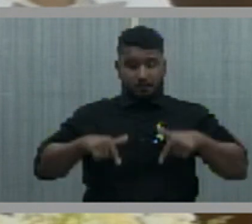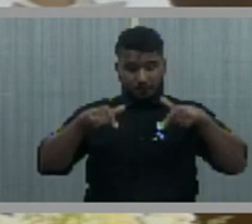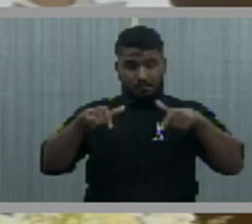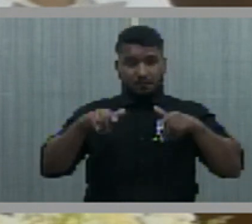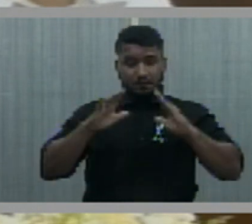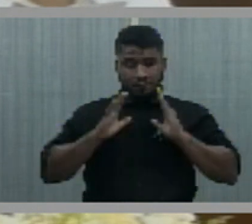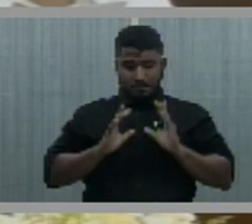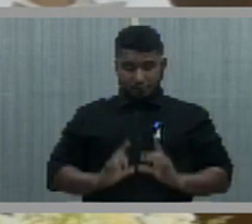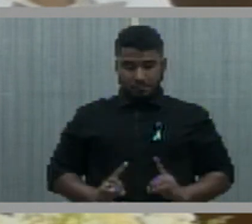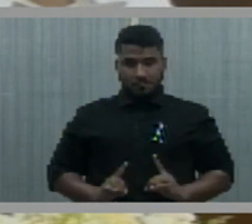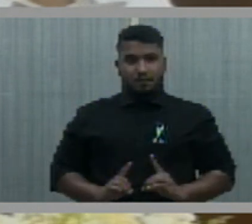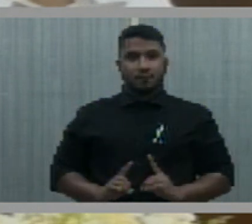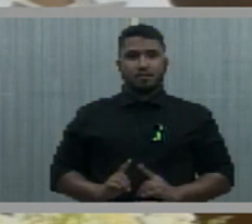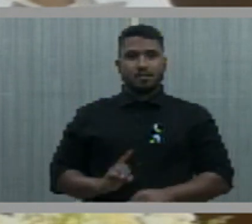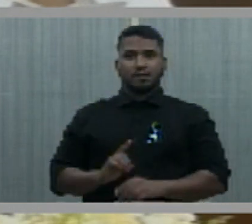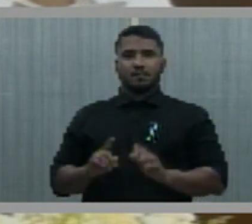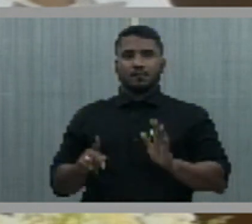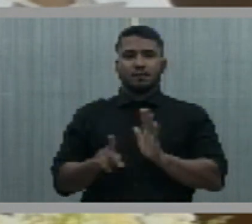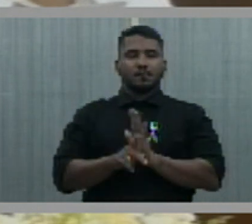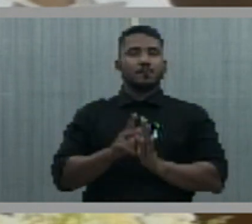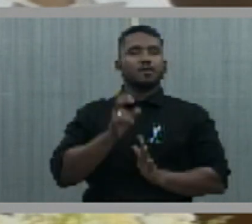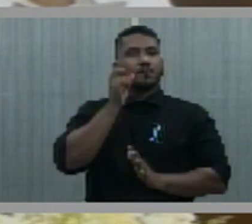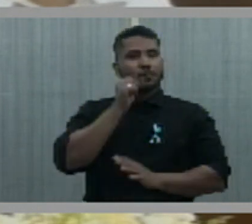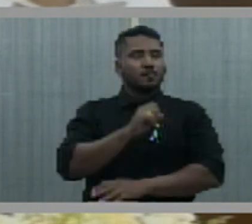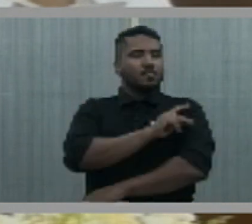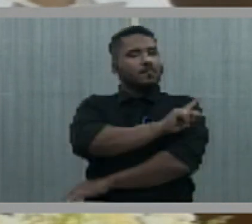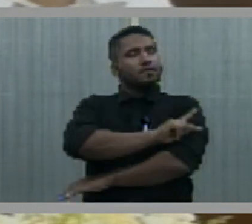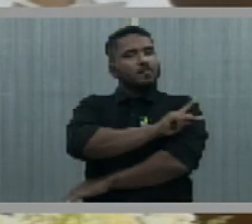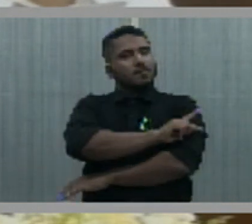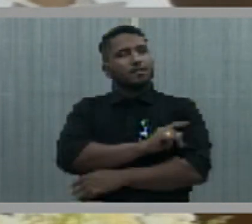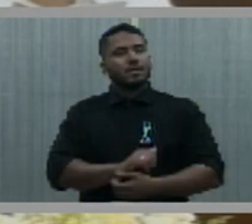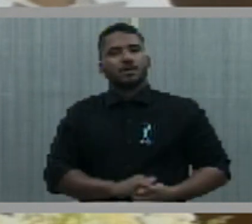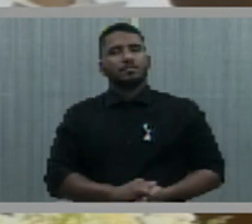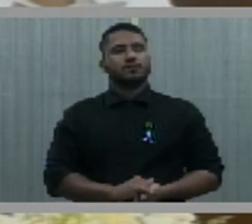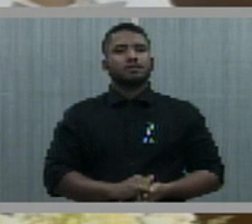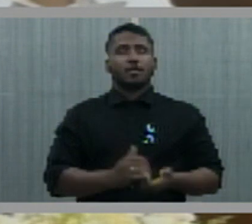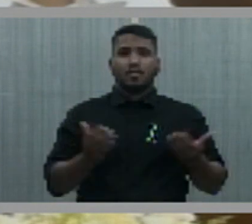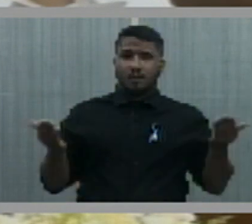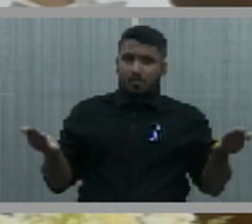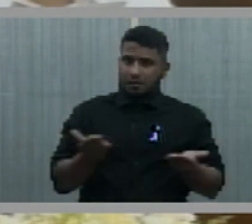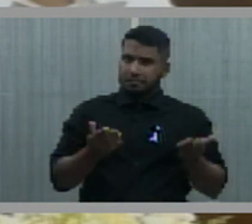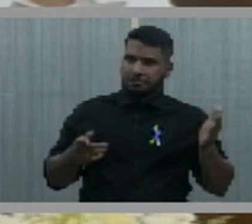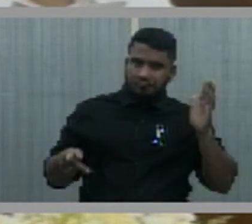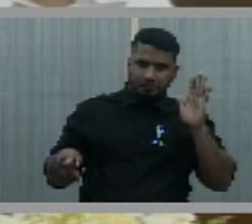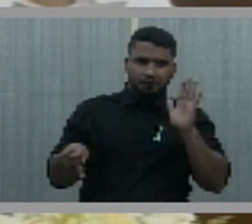cidadão honorífico piauiense, tornando-os neste dia